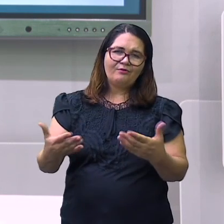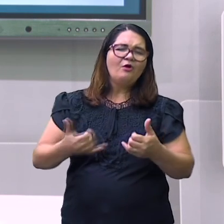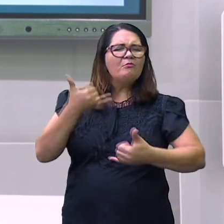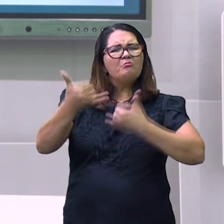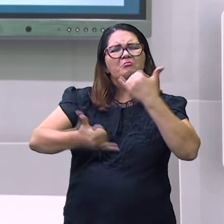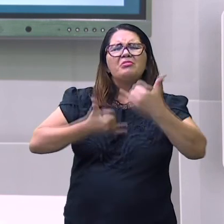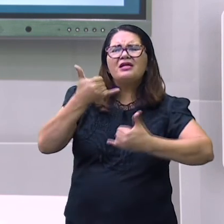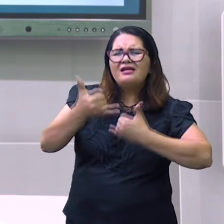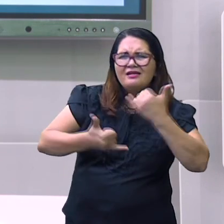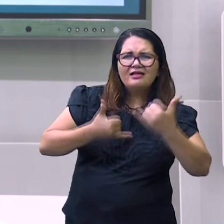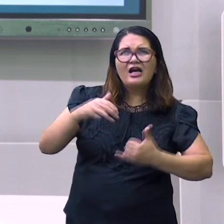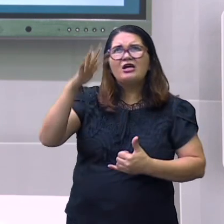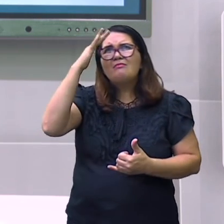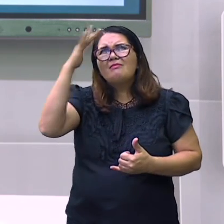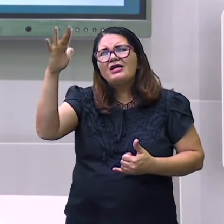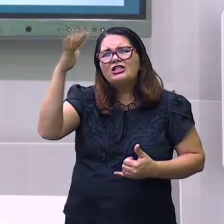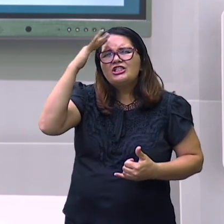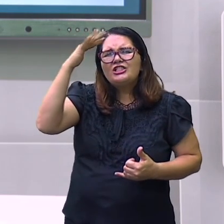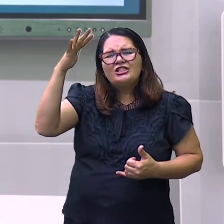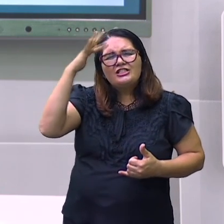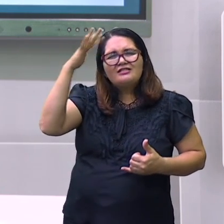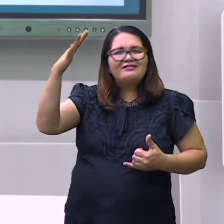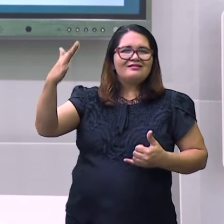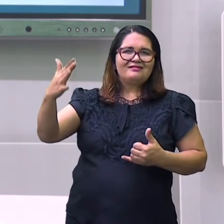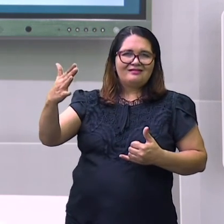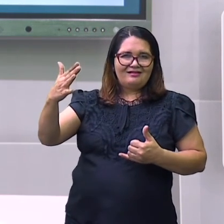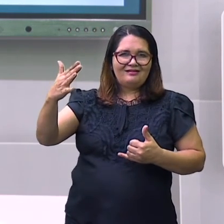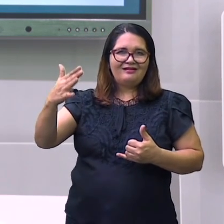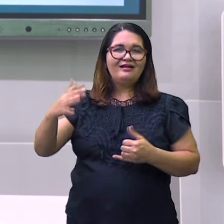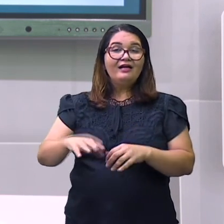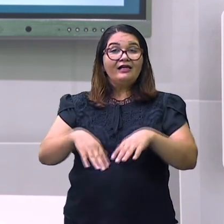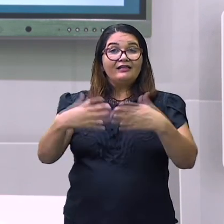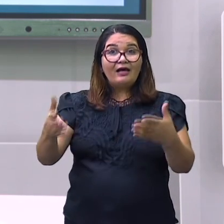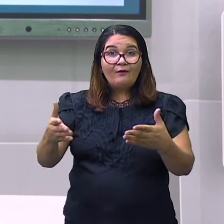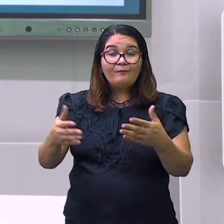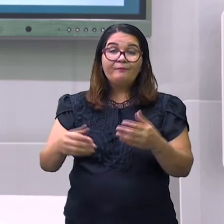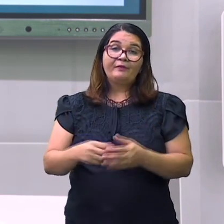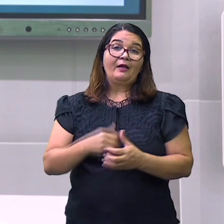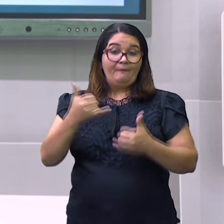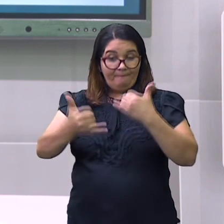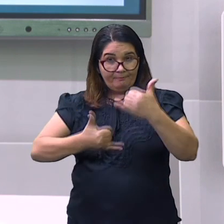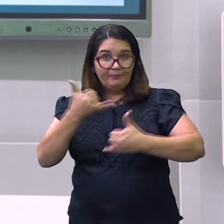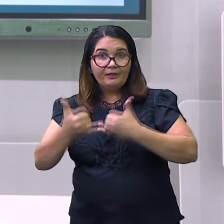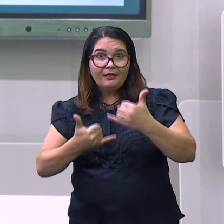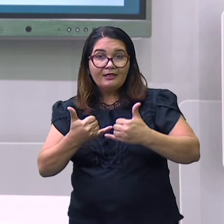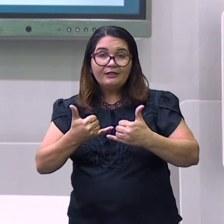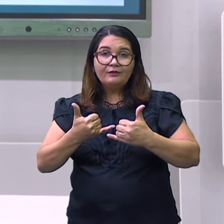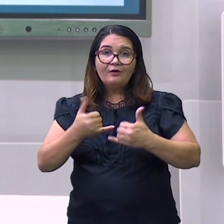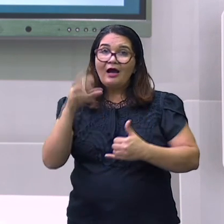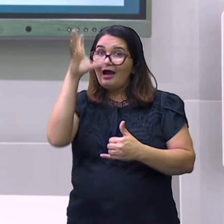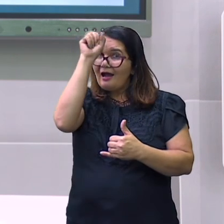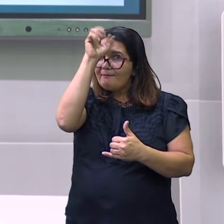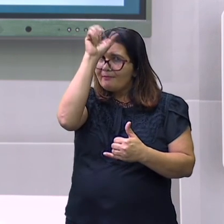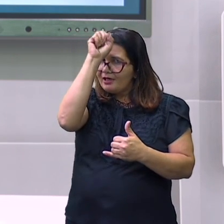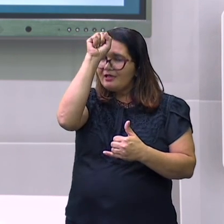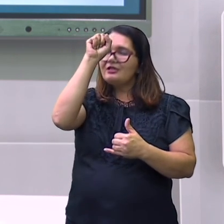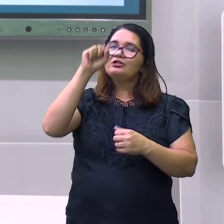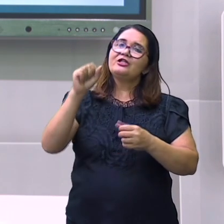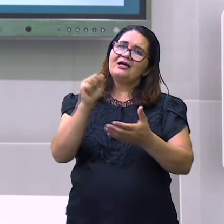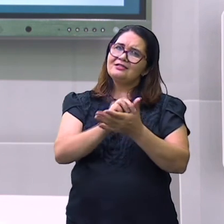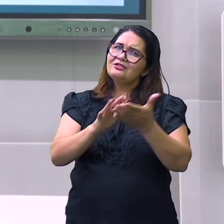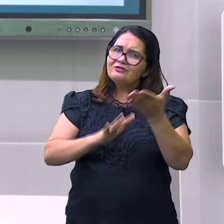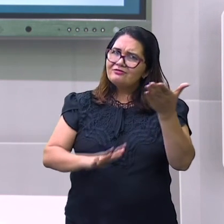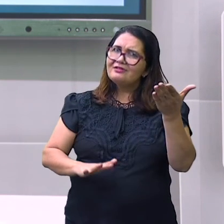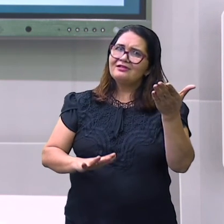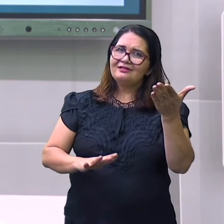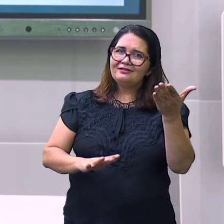imaginação, faça valer as suas férias aprendendo. Aproveite cada uma das atividades de